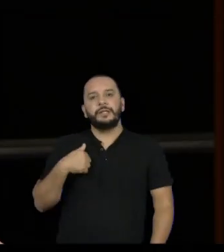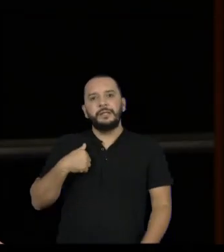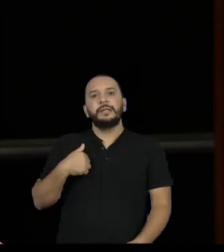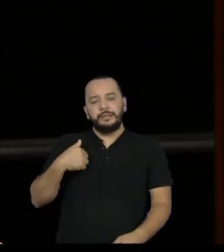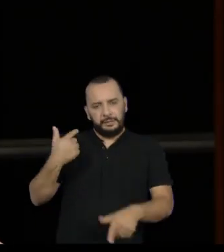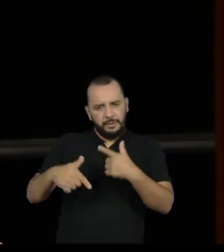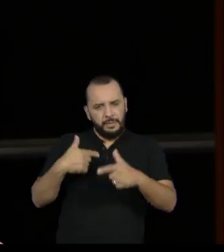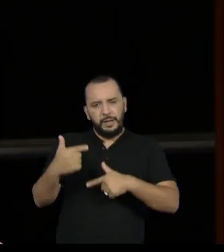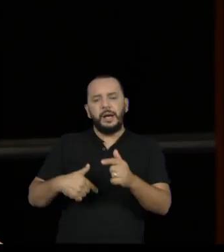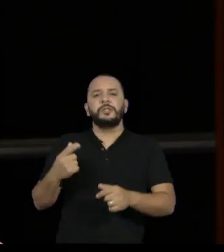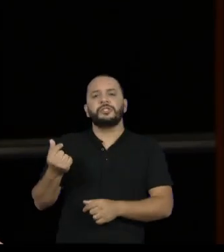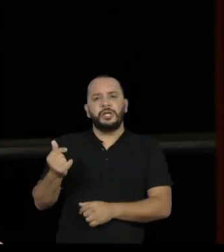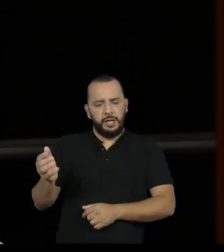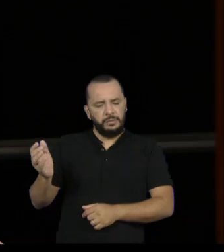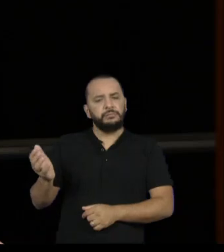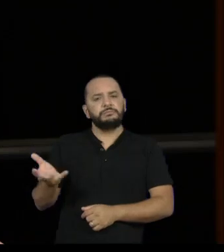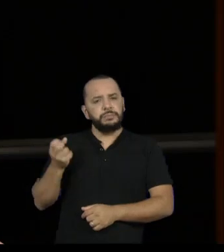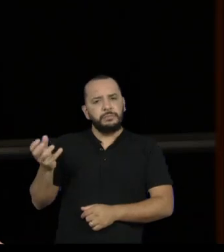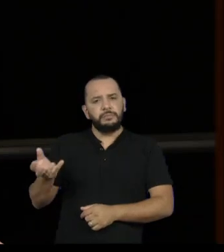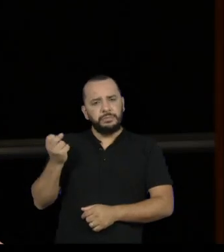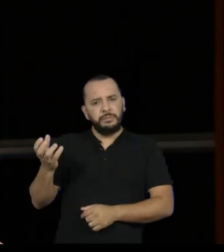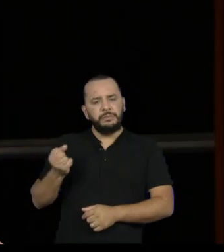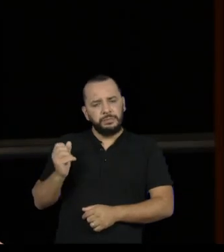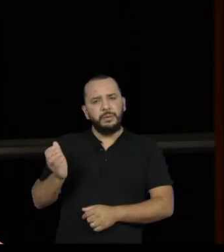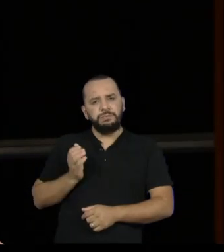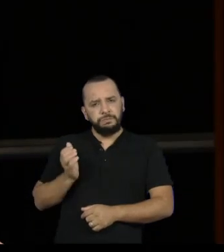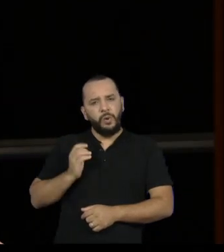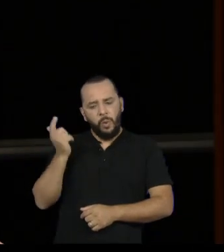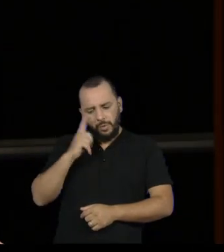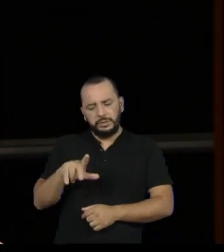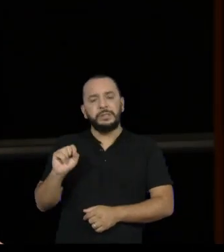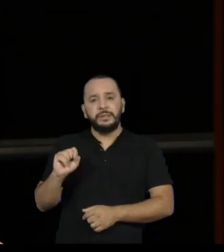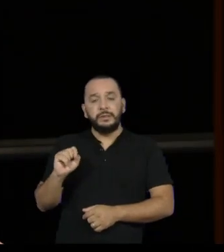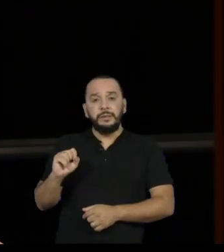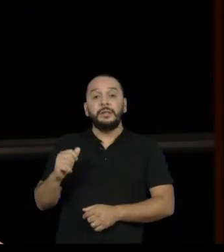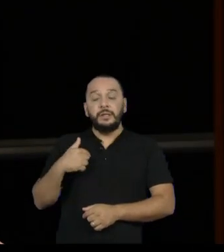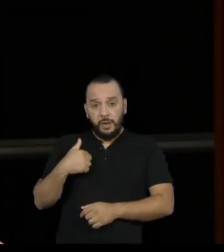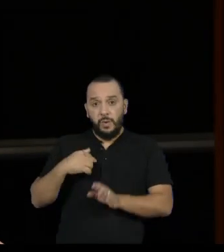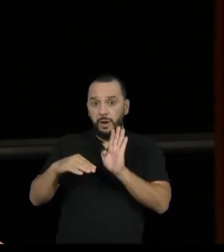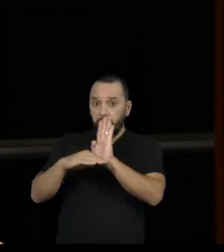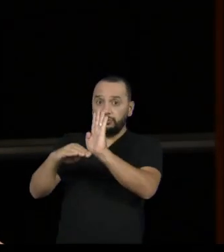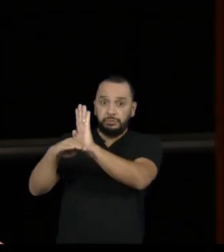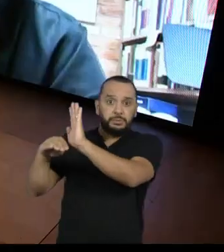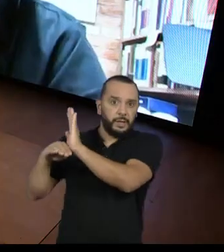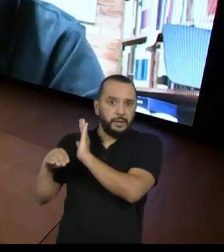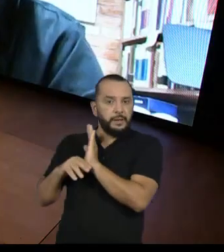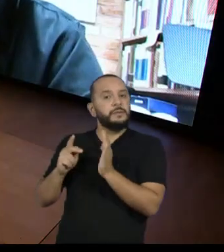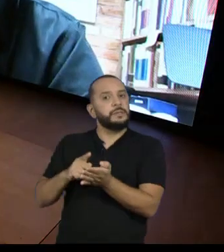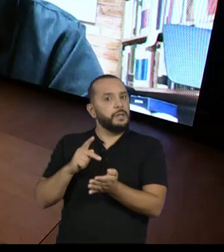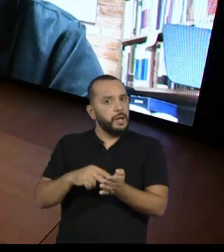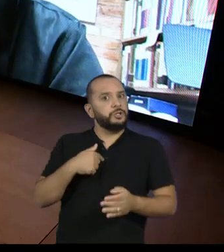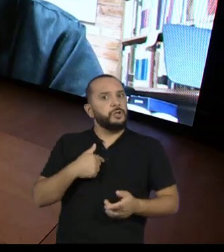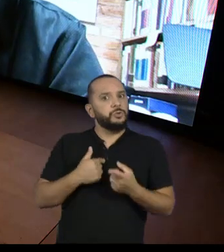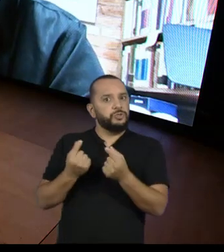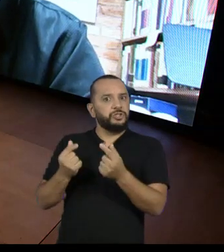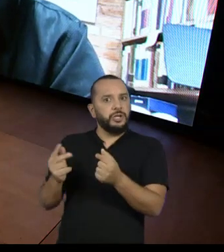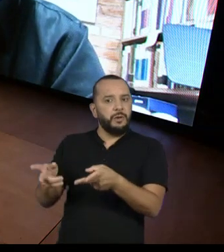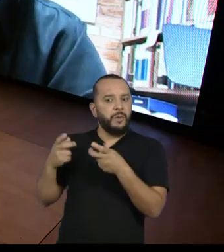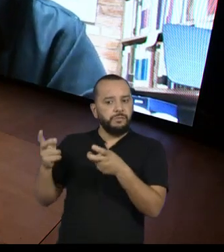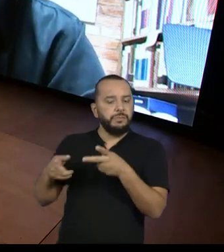duas coisas e lá eu vou lá ganhar um dinheiro. Então eu fui imbuído de que eu podia ajudar,